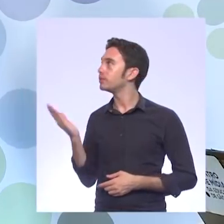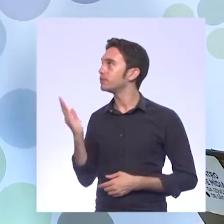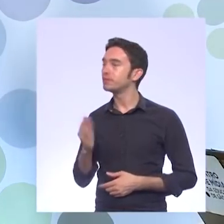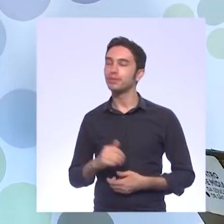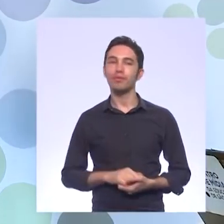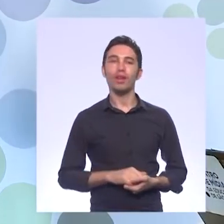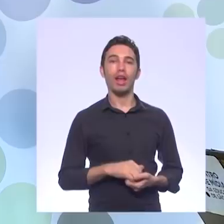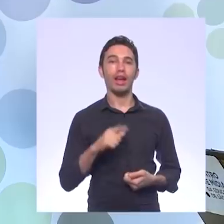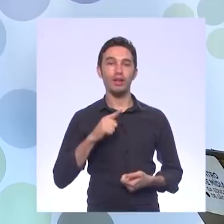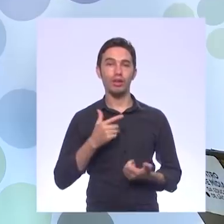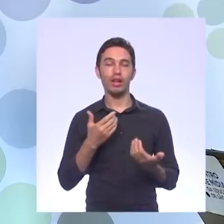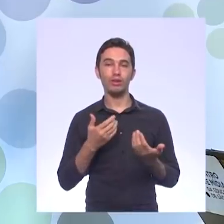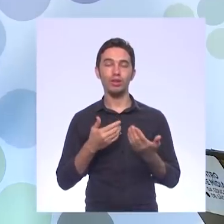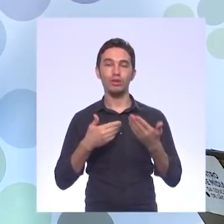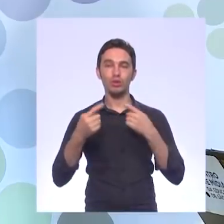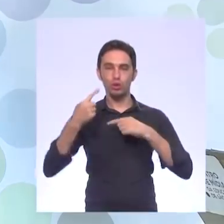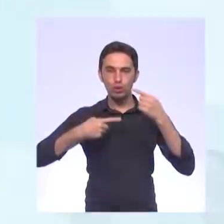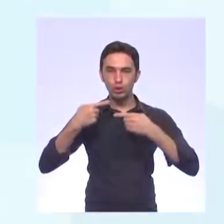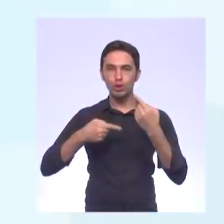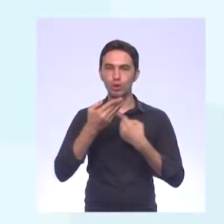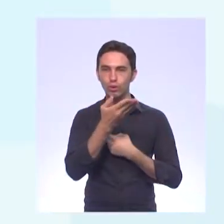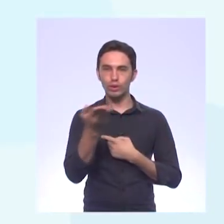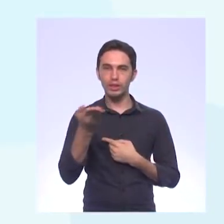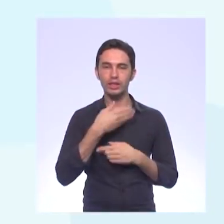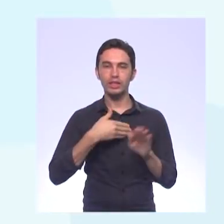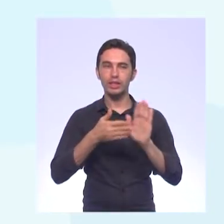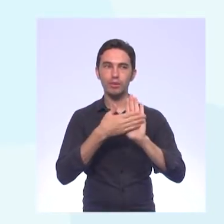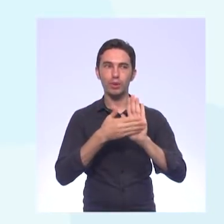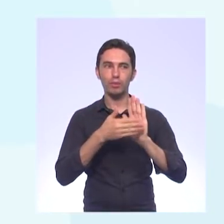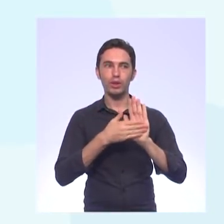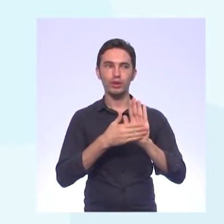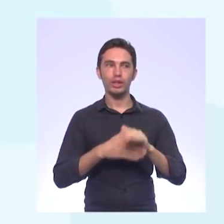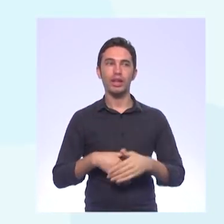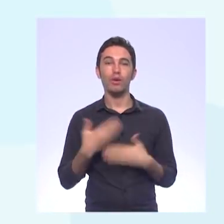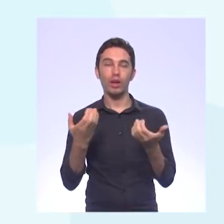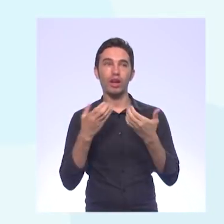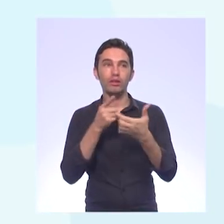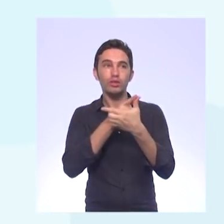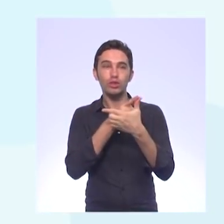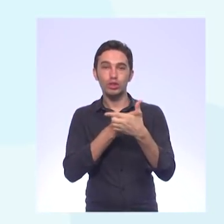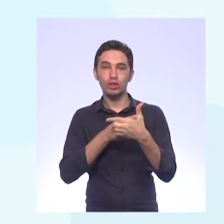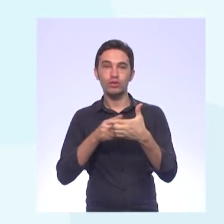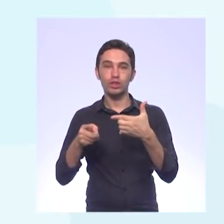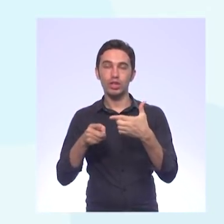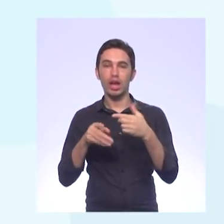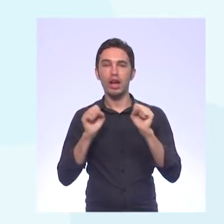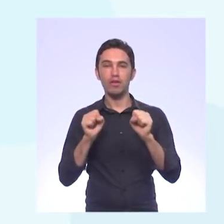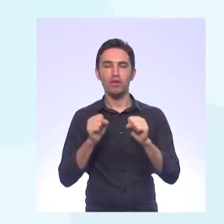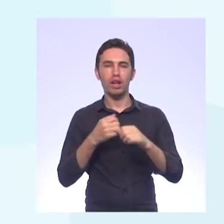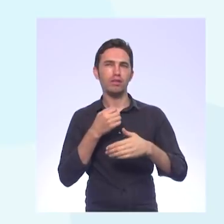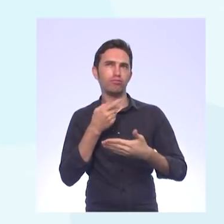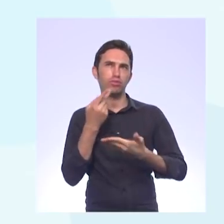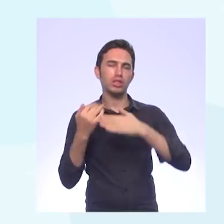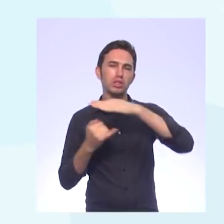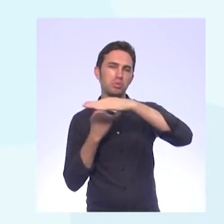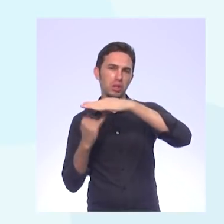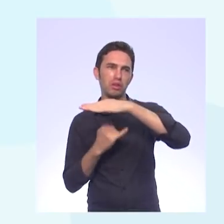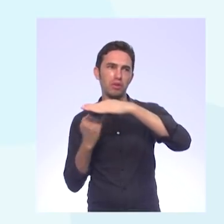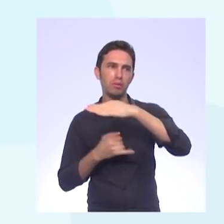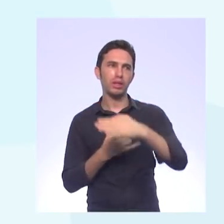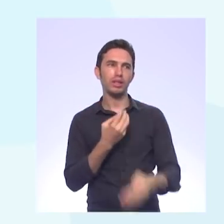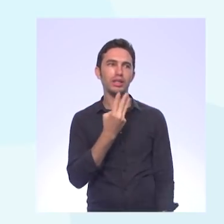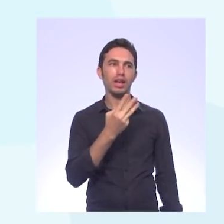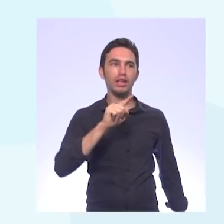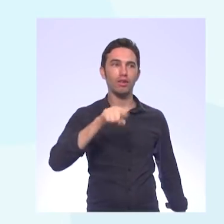discutir com vocês essa proposta Eu quero dividir eu vou falar uma maneira informal tá